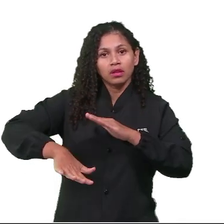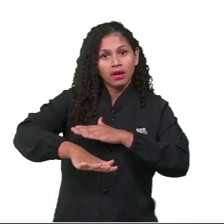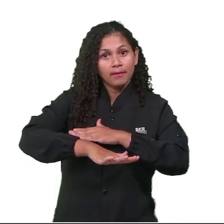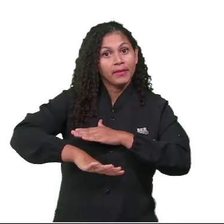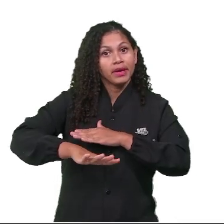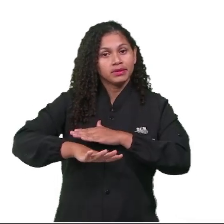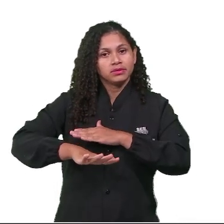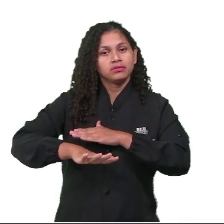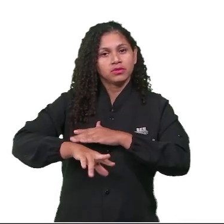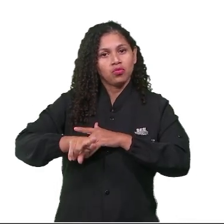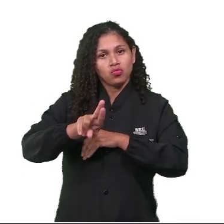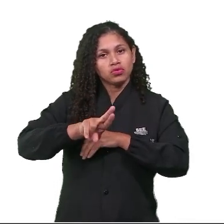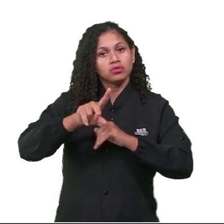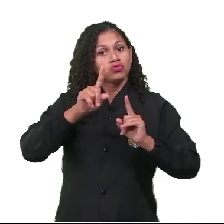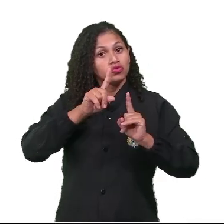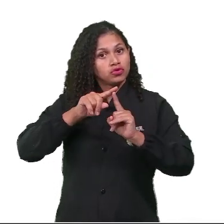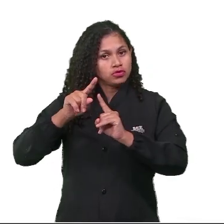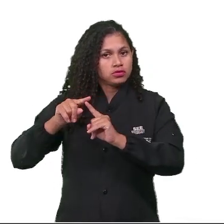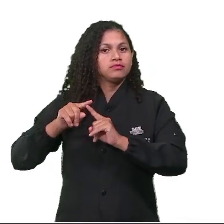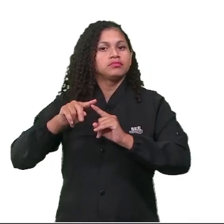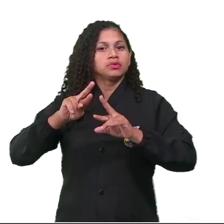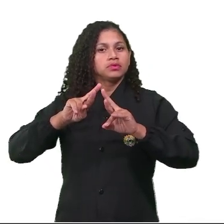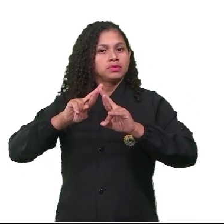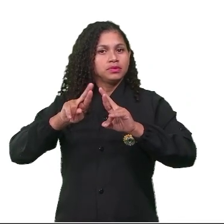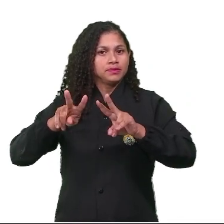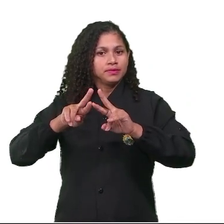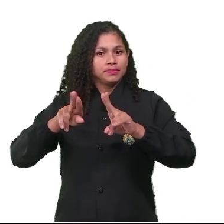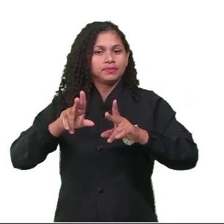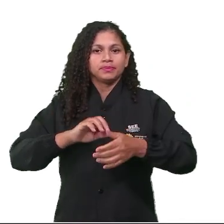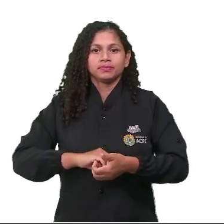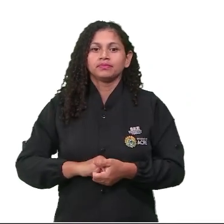ser diferentes na questão 1 e na questão 2.